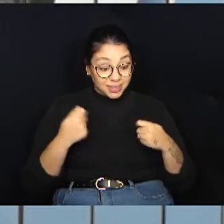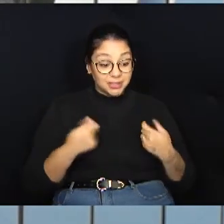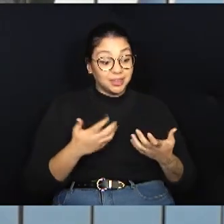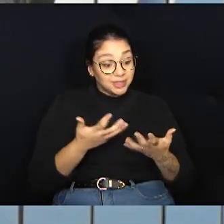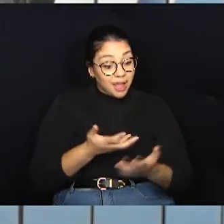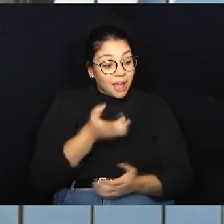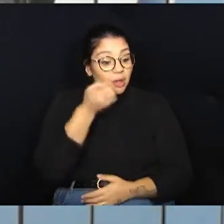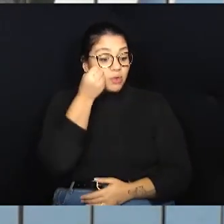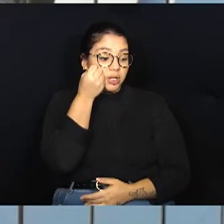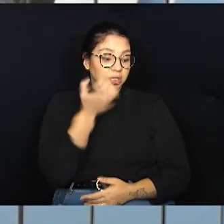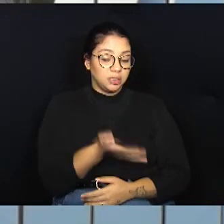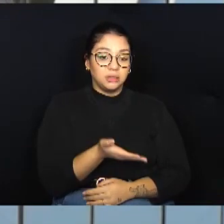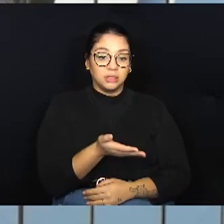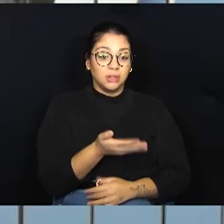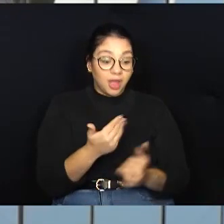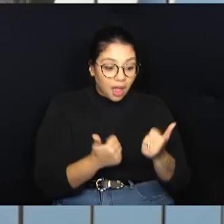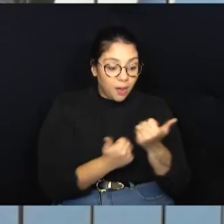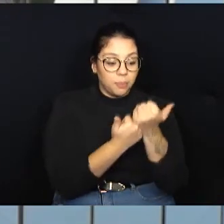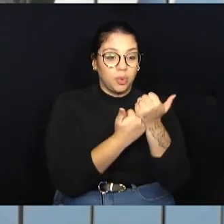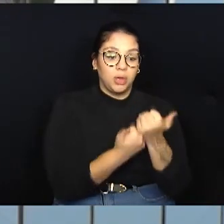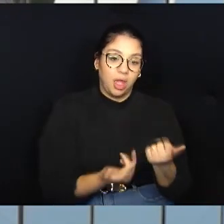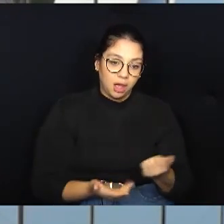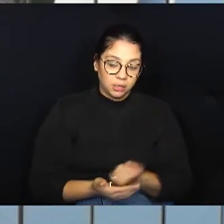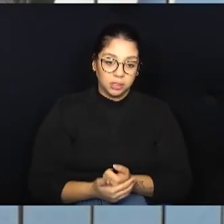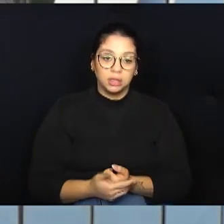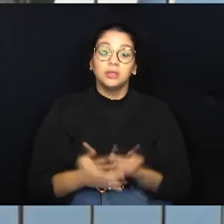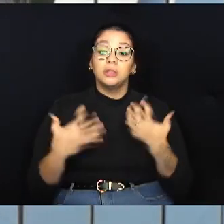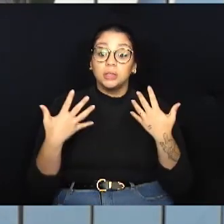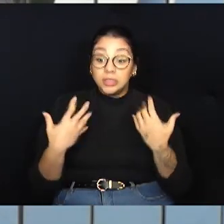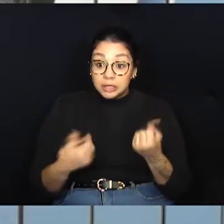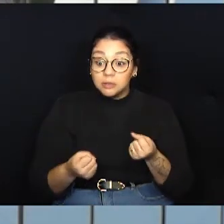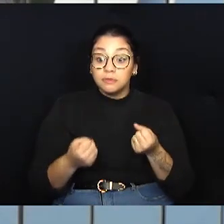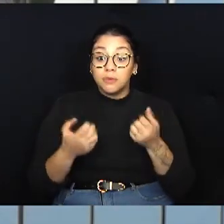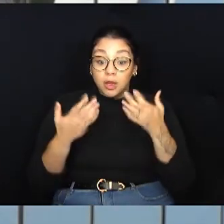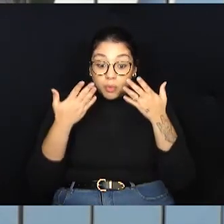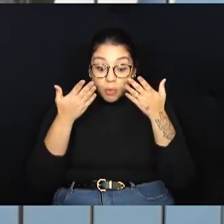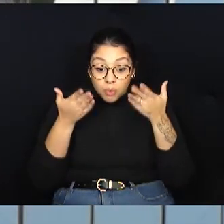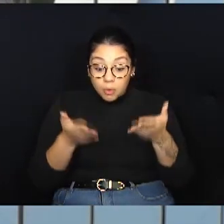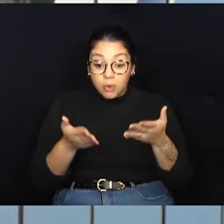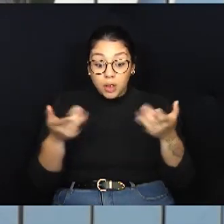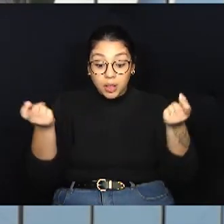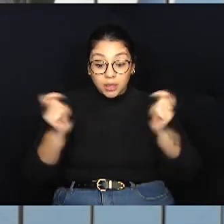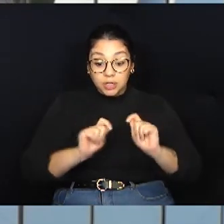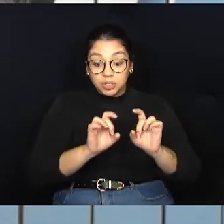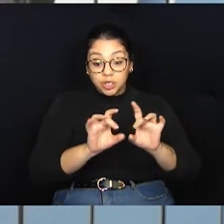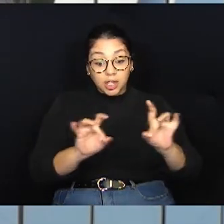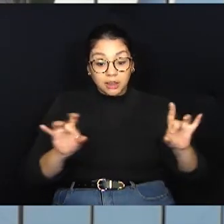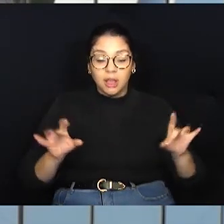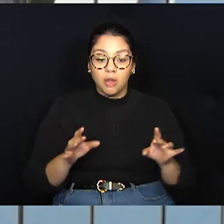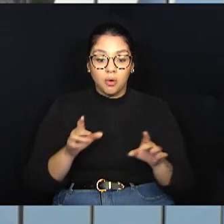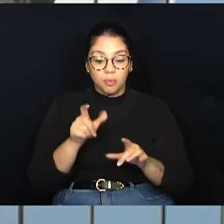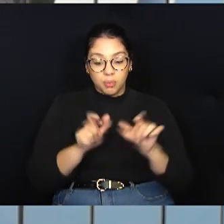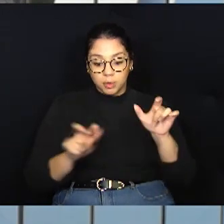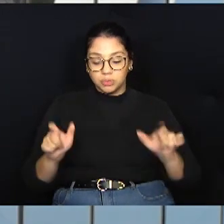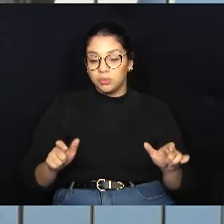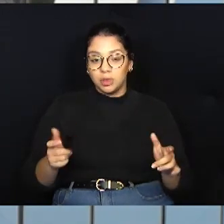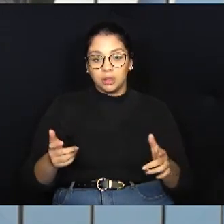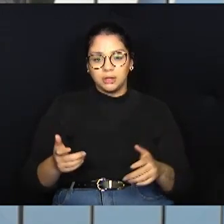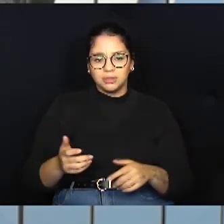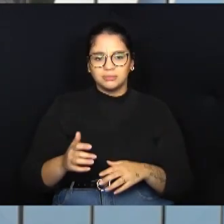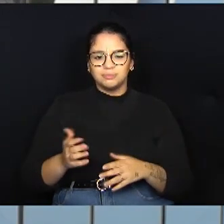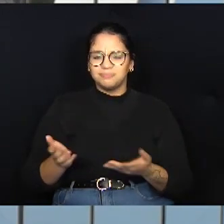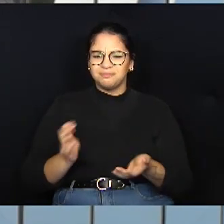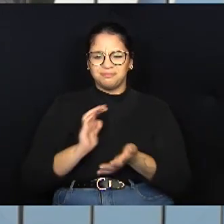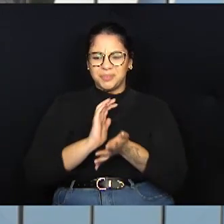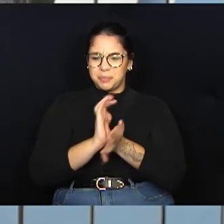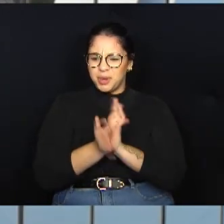elas têm que ser apoiadas e vamos olhar para a potencialidade de cada uma delas. E não, e o preconceito tem em todos